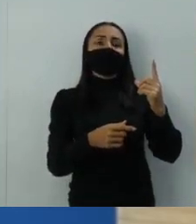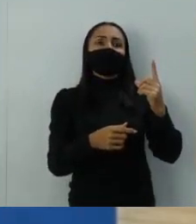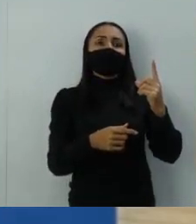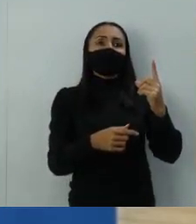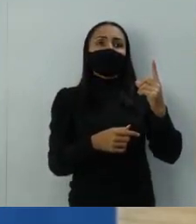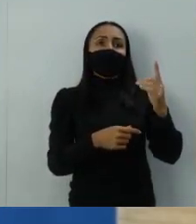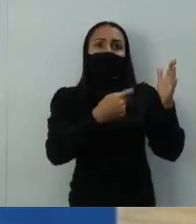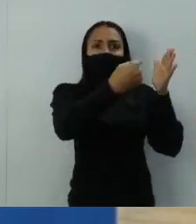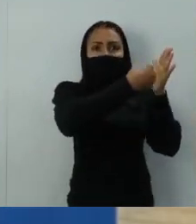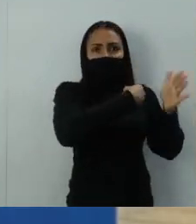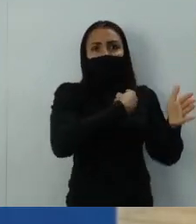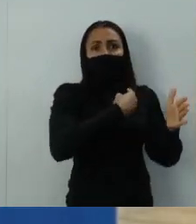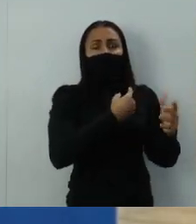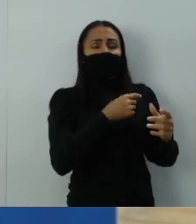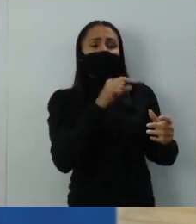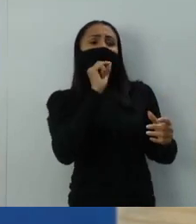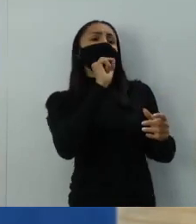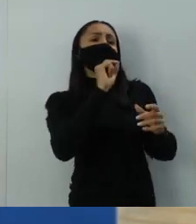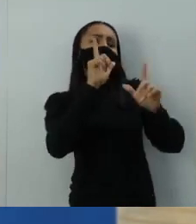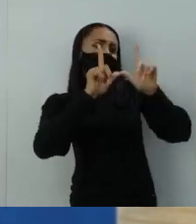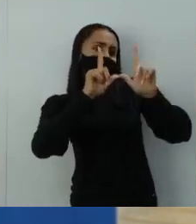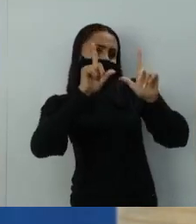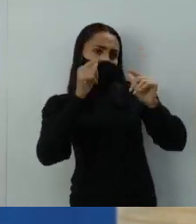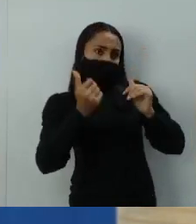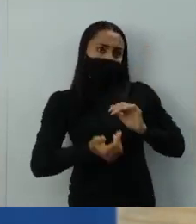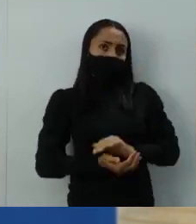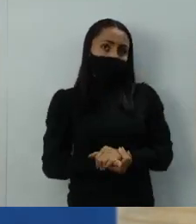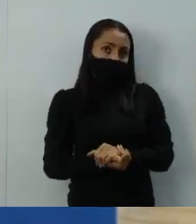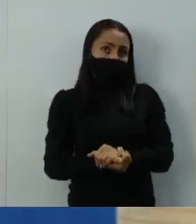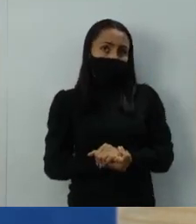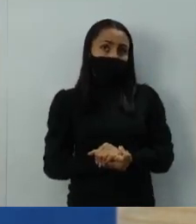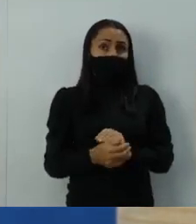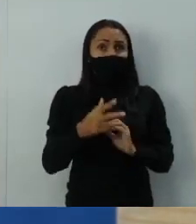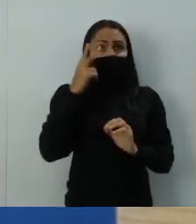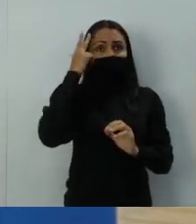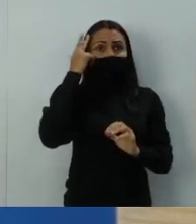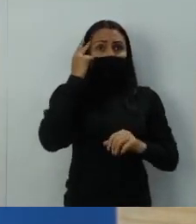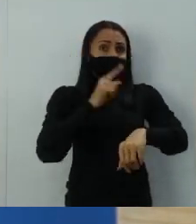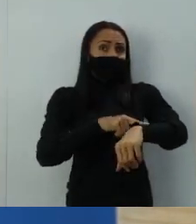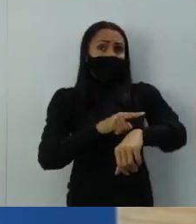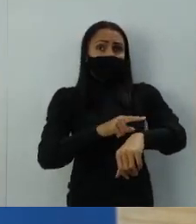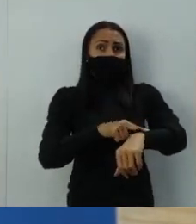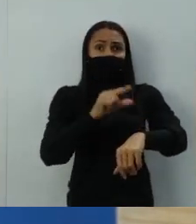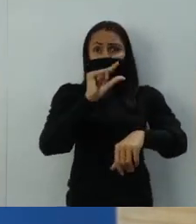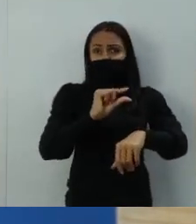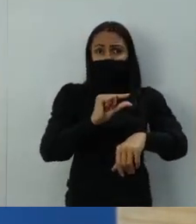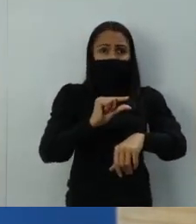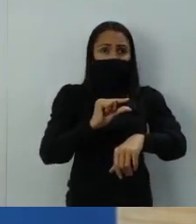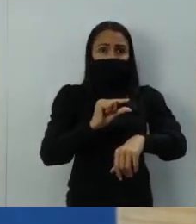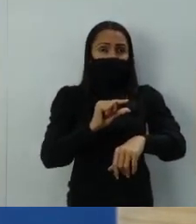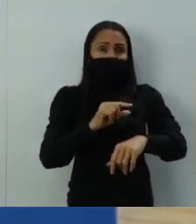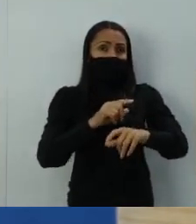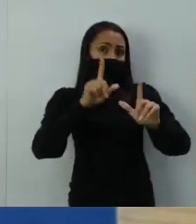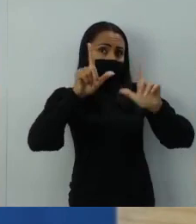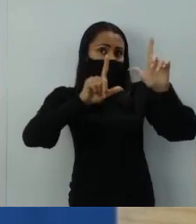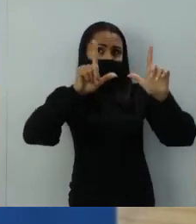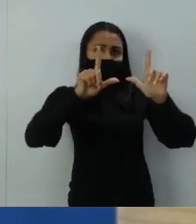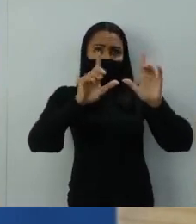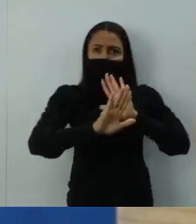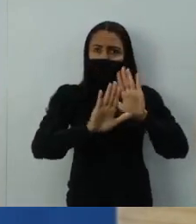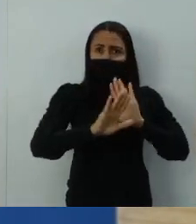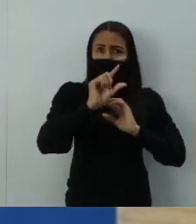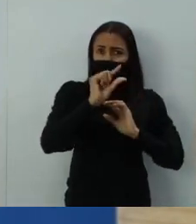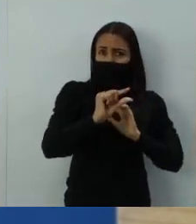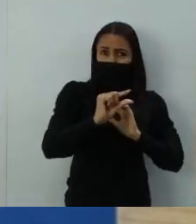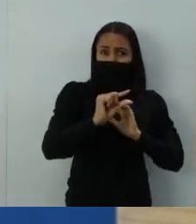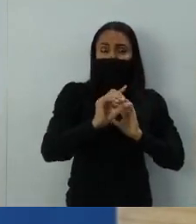né, sobre o que normalmente eu não tenho tanto tempo para assistir TV, mas quando tenho um tempinho eu dou uma olhada, assisto alguma coisa ou outra.